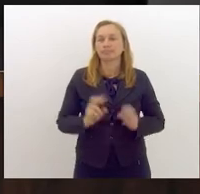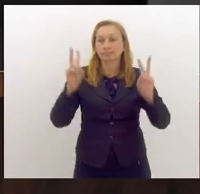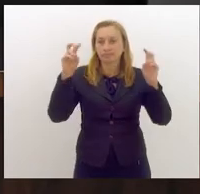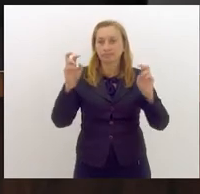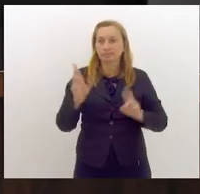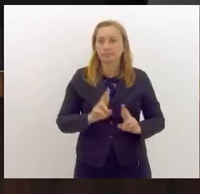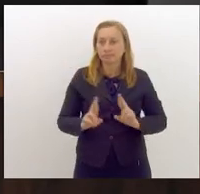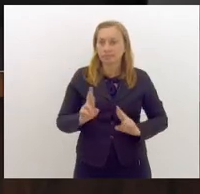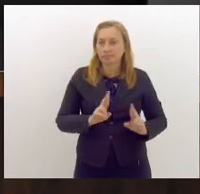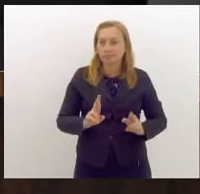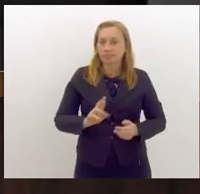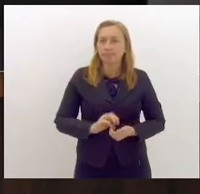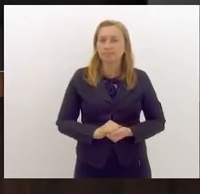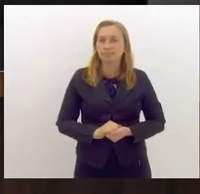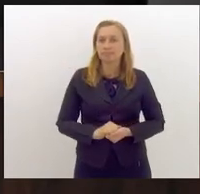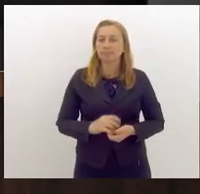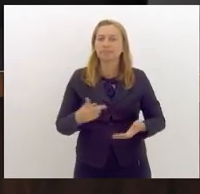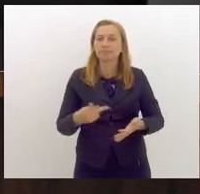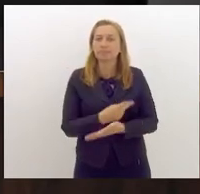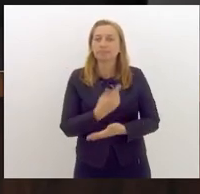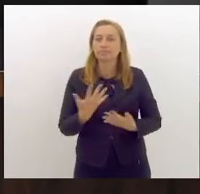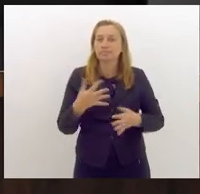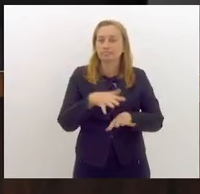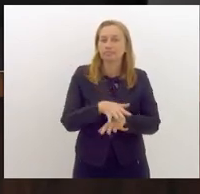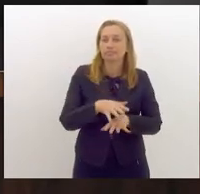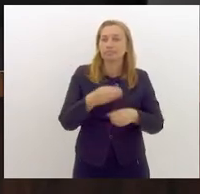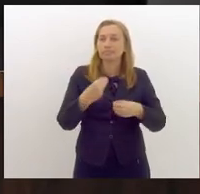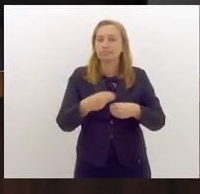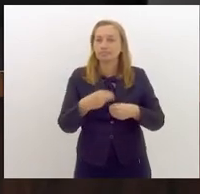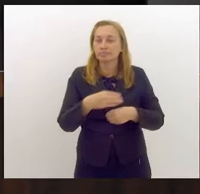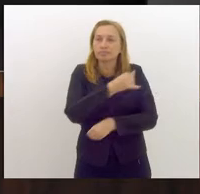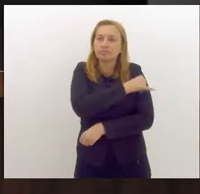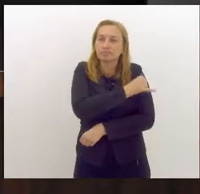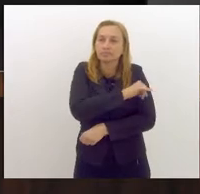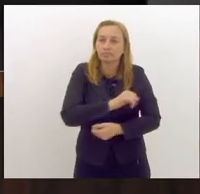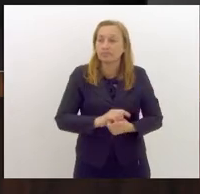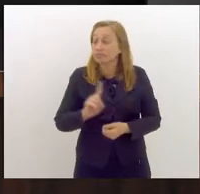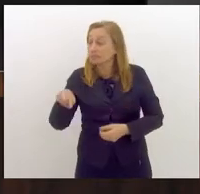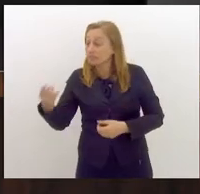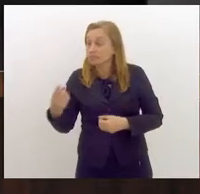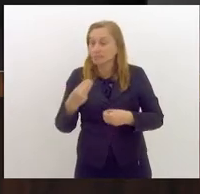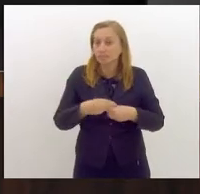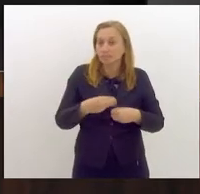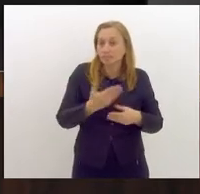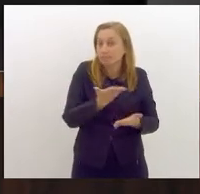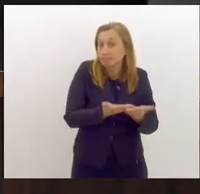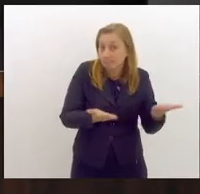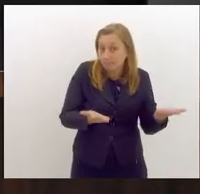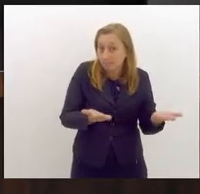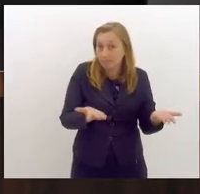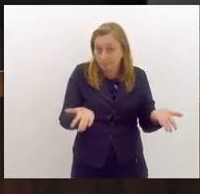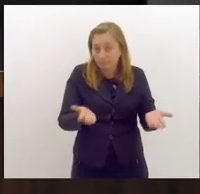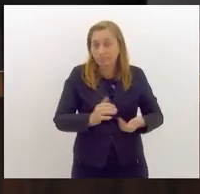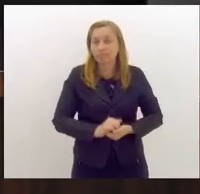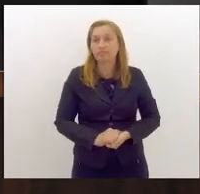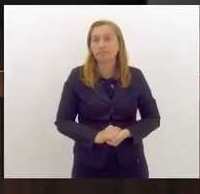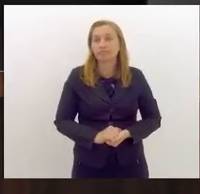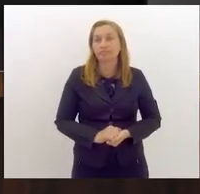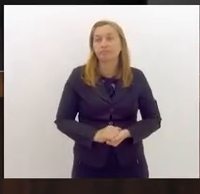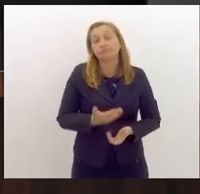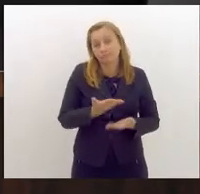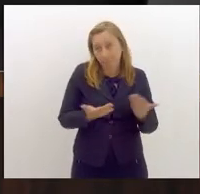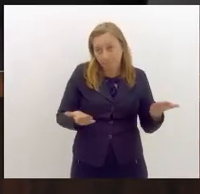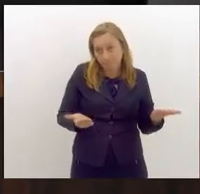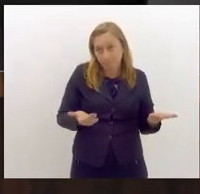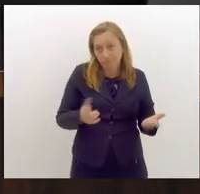correlatos ocorre que a inclusão do município no Rio faz com que os outros municípios perdem vão